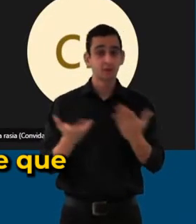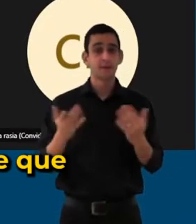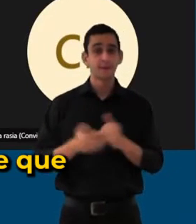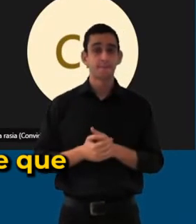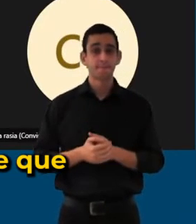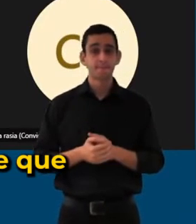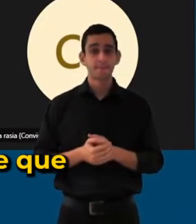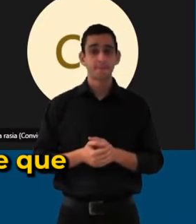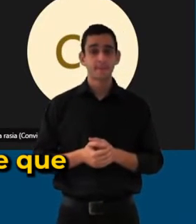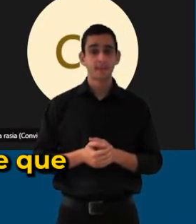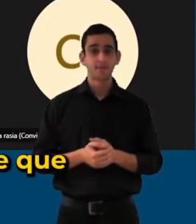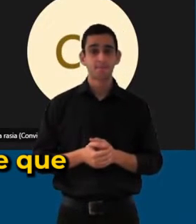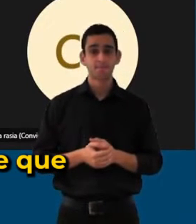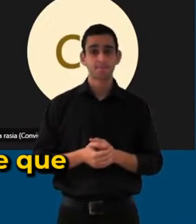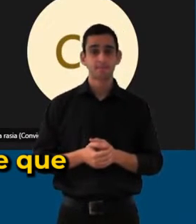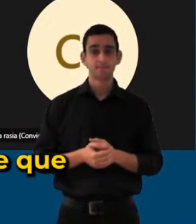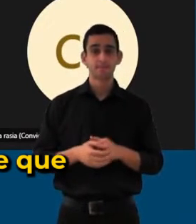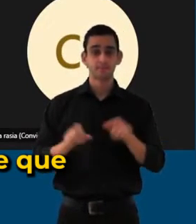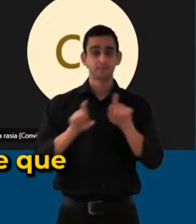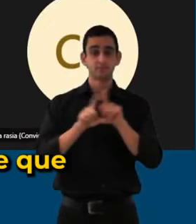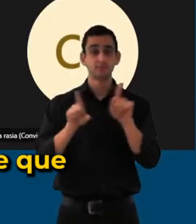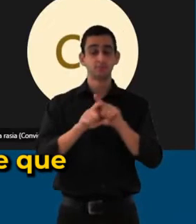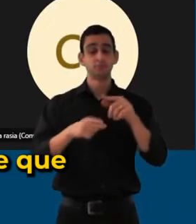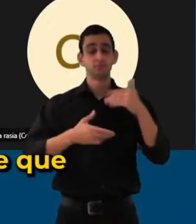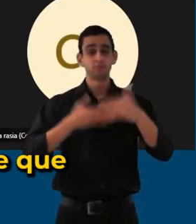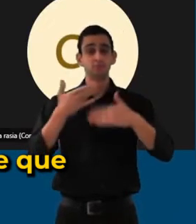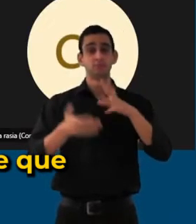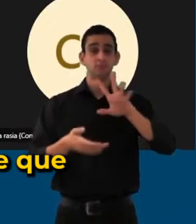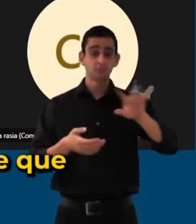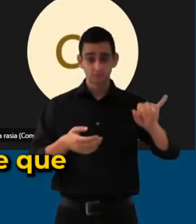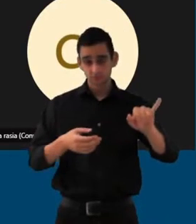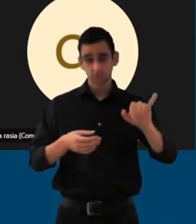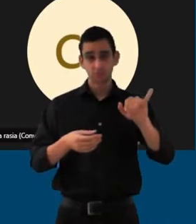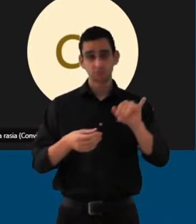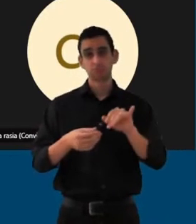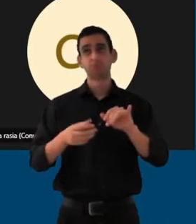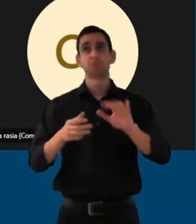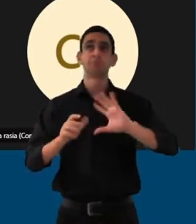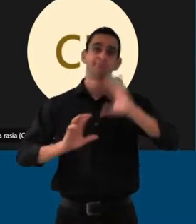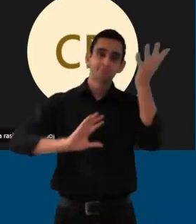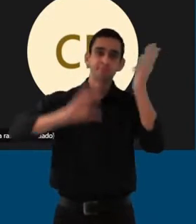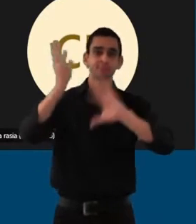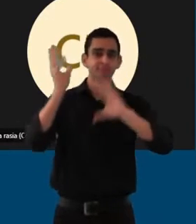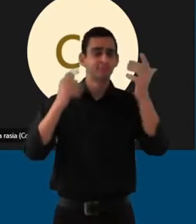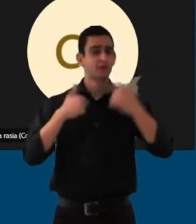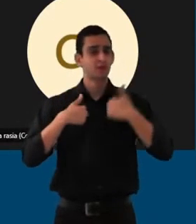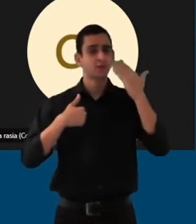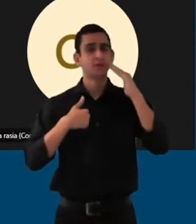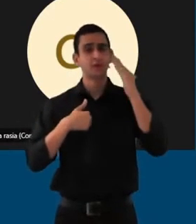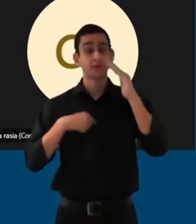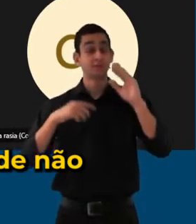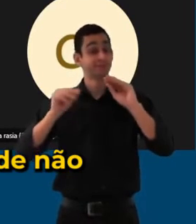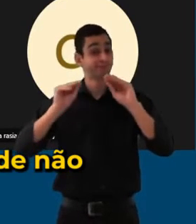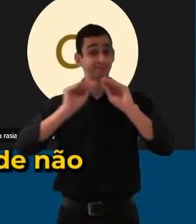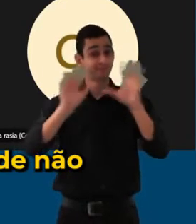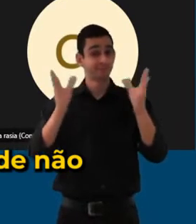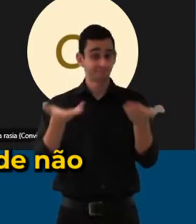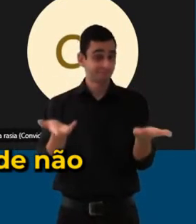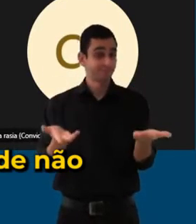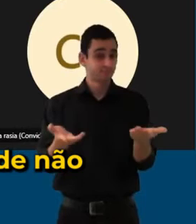eles alegam o seguinte: eu quero superar esse ponto que me parece que é até onde eu entendi nessa lide.